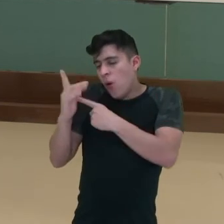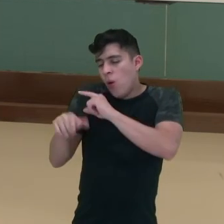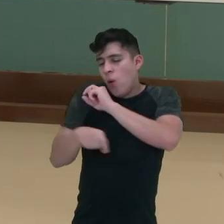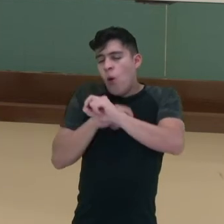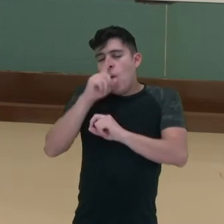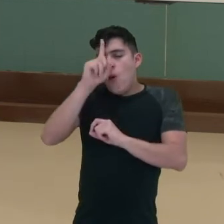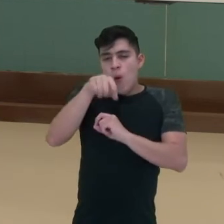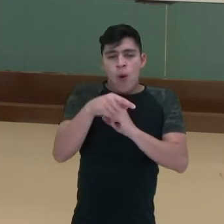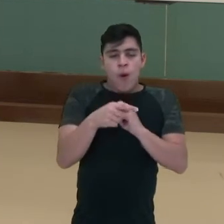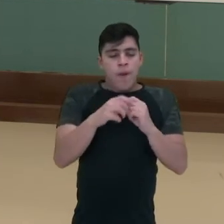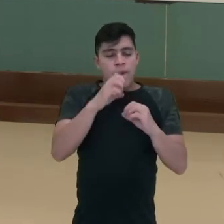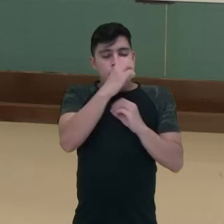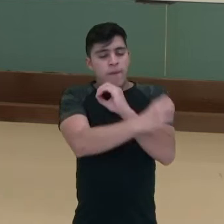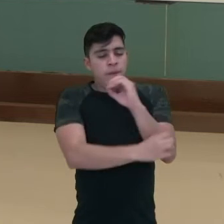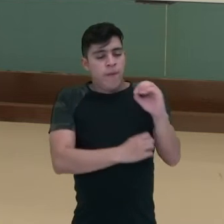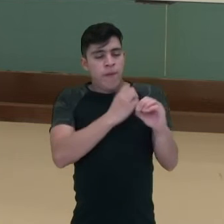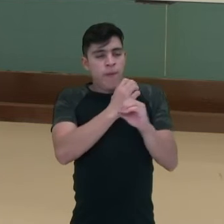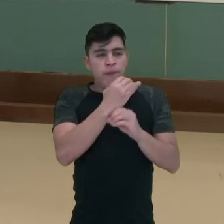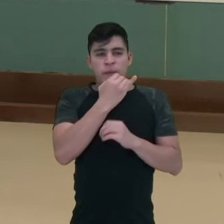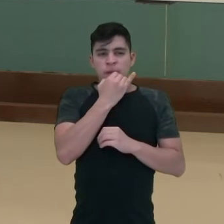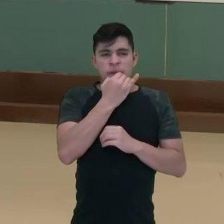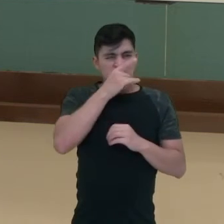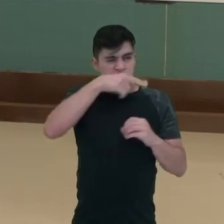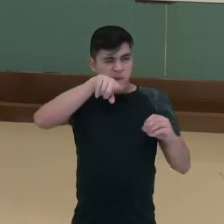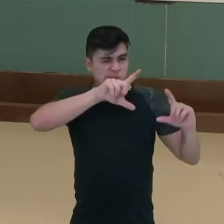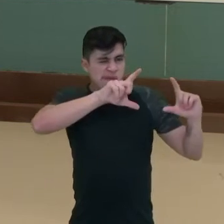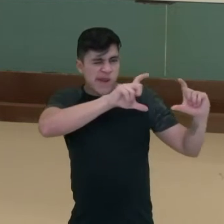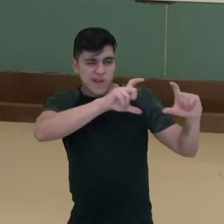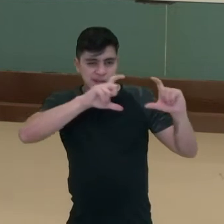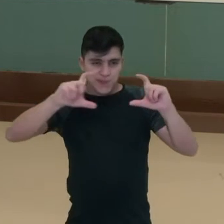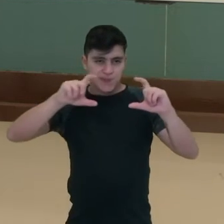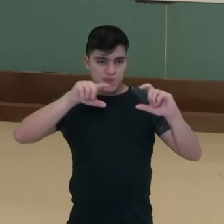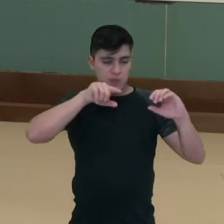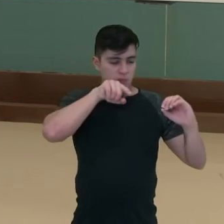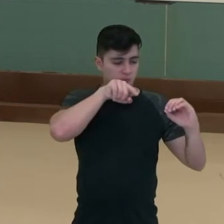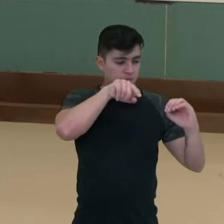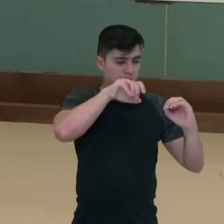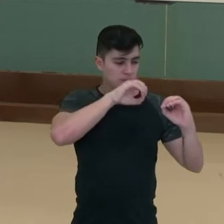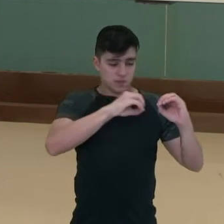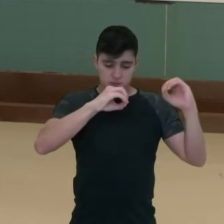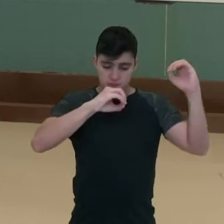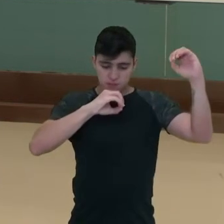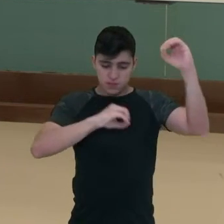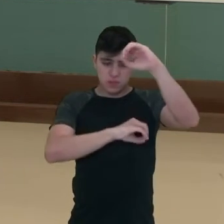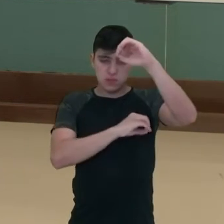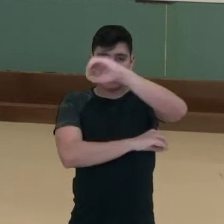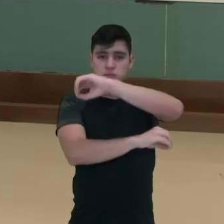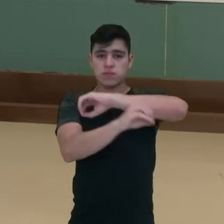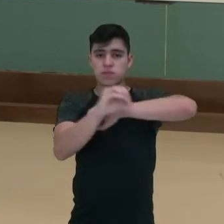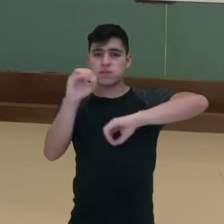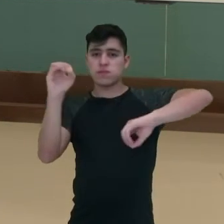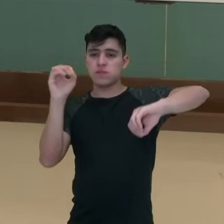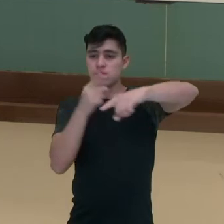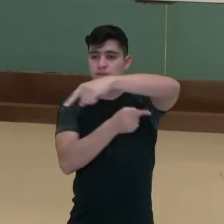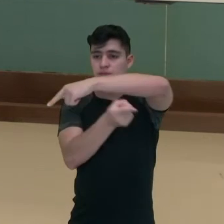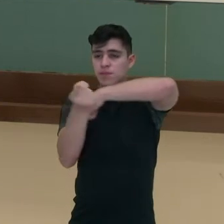os elétrons. Então são essas bolinhas que estão sendo compartilhadas, que